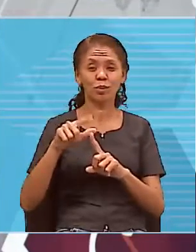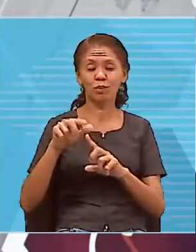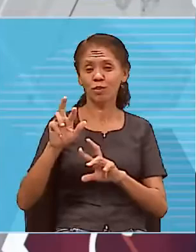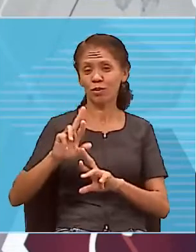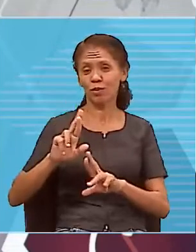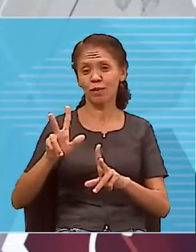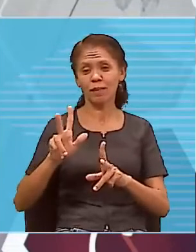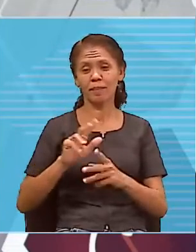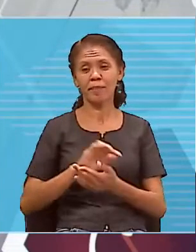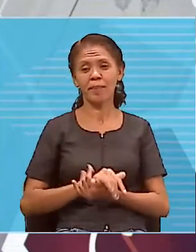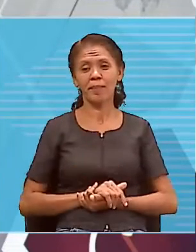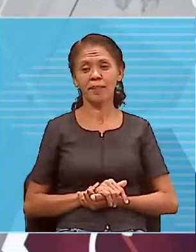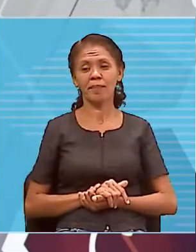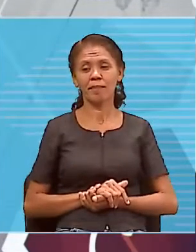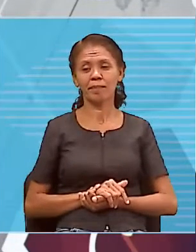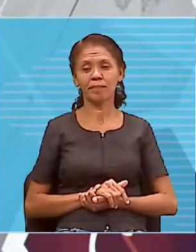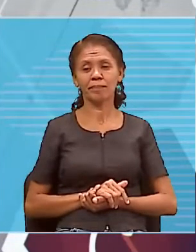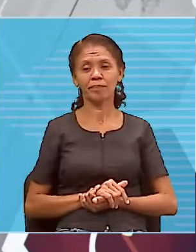diferente